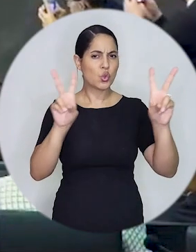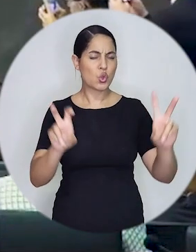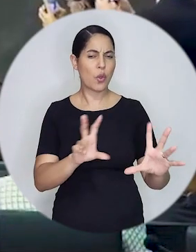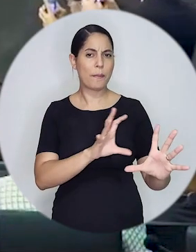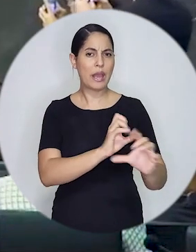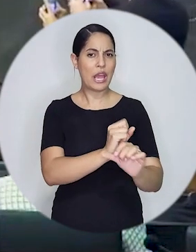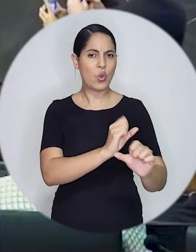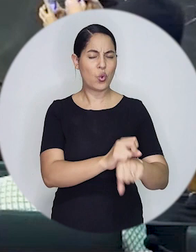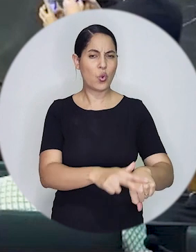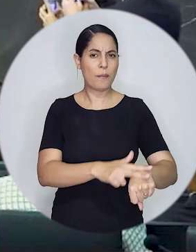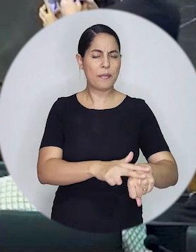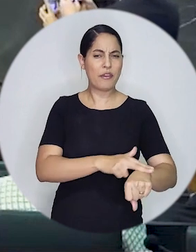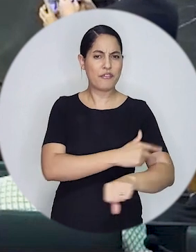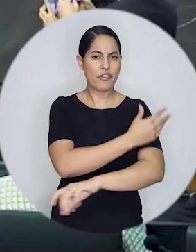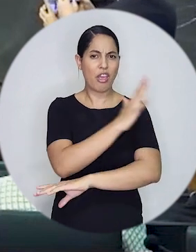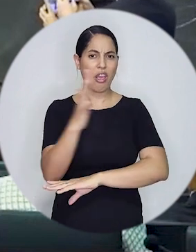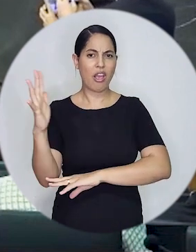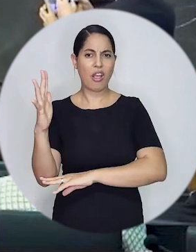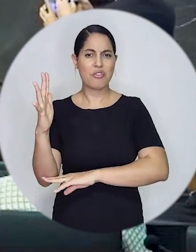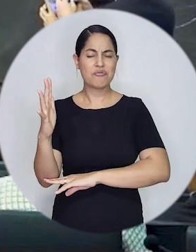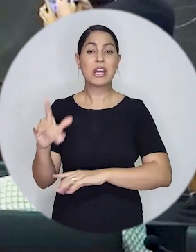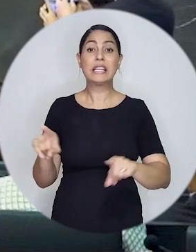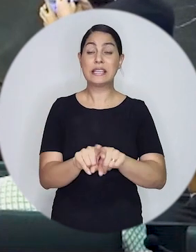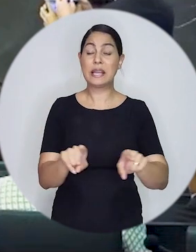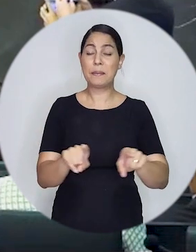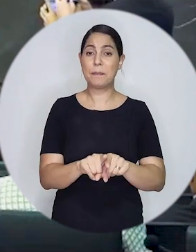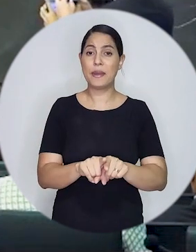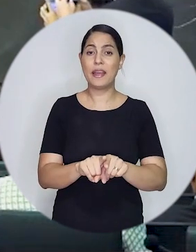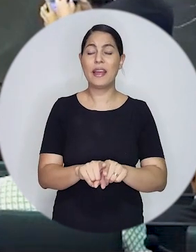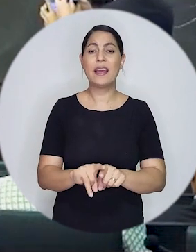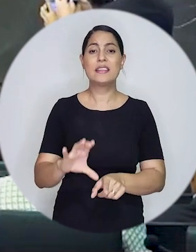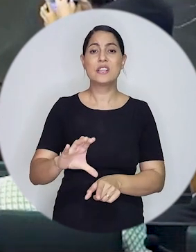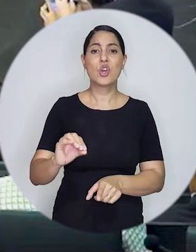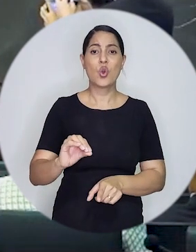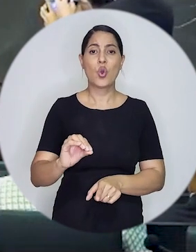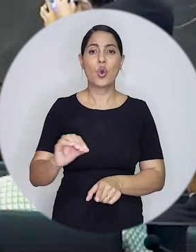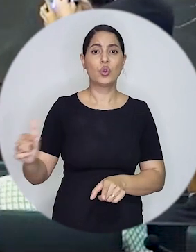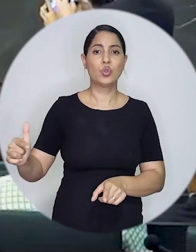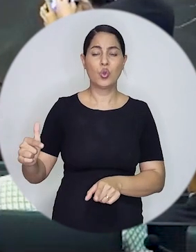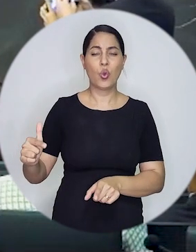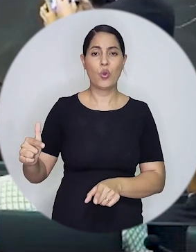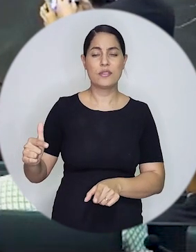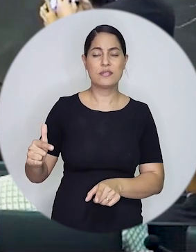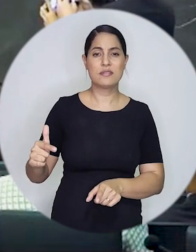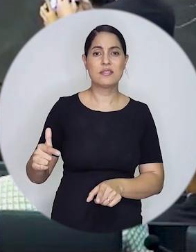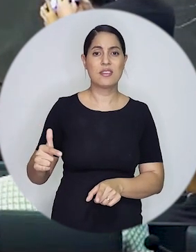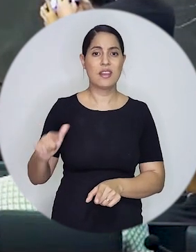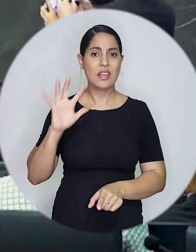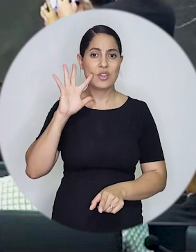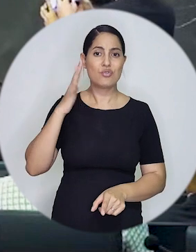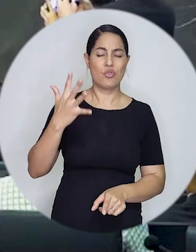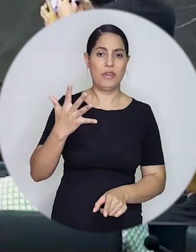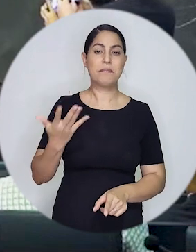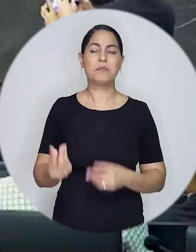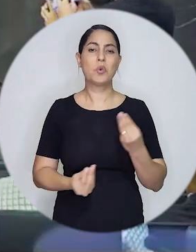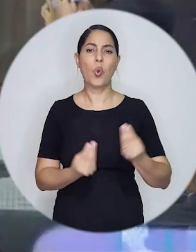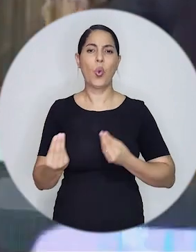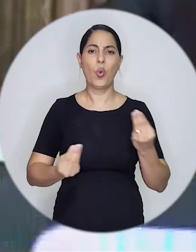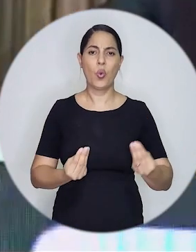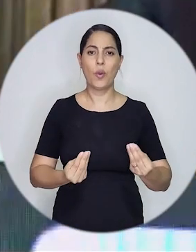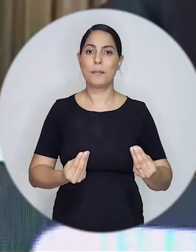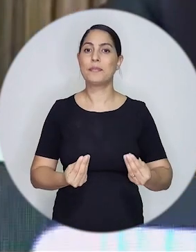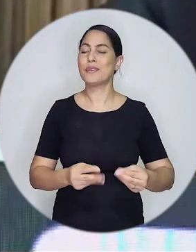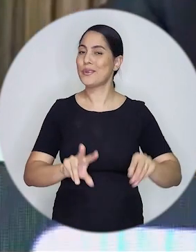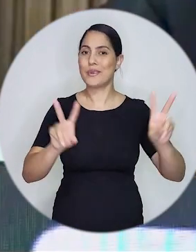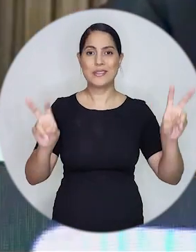economia verde e crédito de carbono não é falar de futuro, é falar do presente e, essencialmente, algo